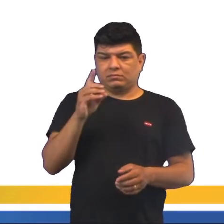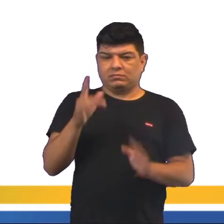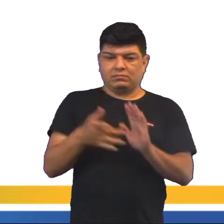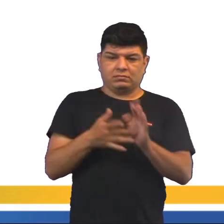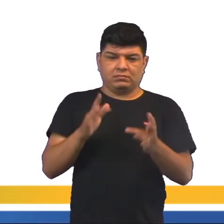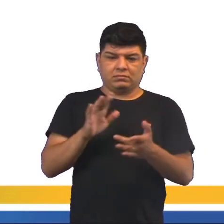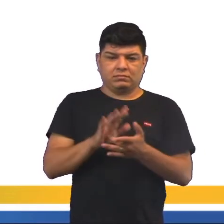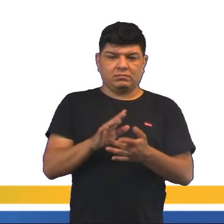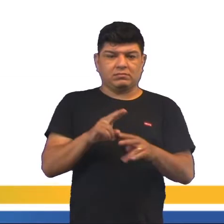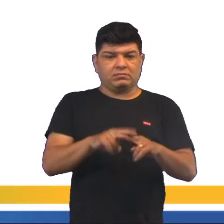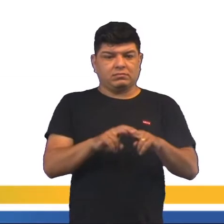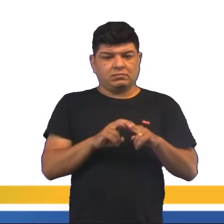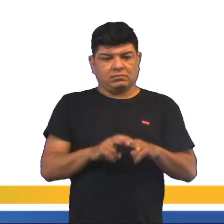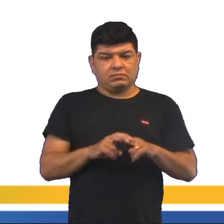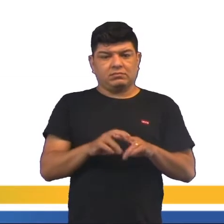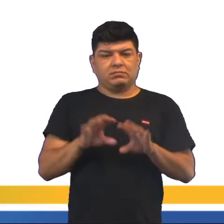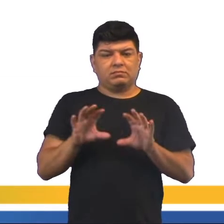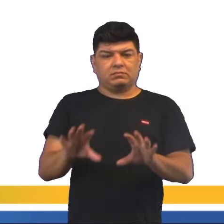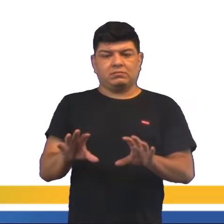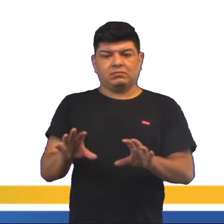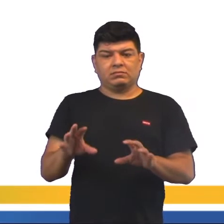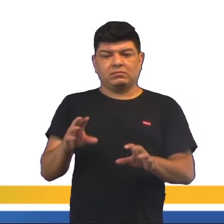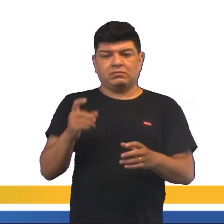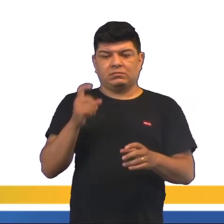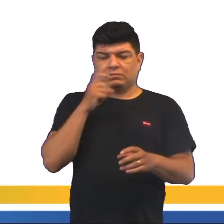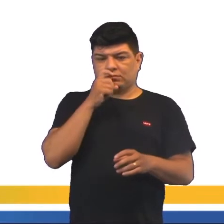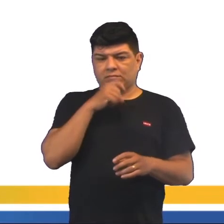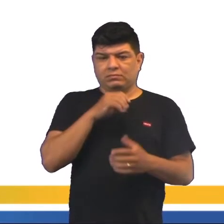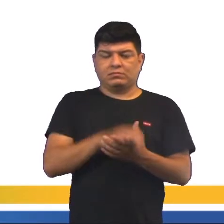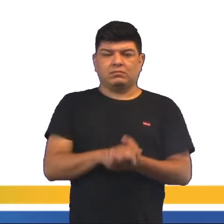de Jesus Cristo. Por isso, né, foi considerado uma heresia.